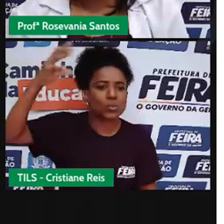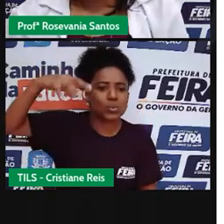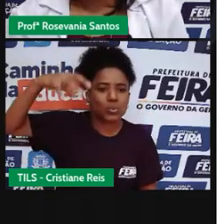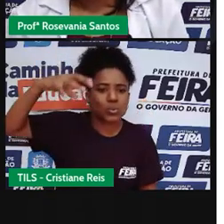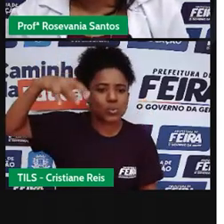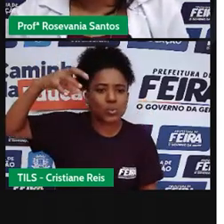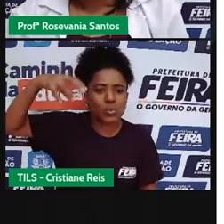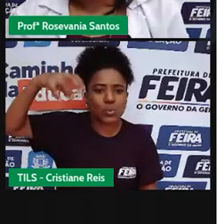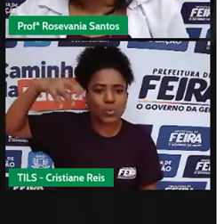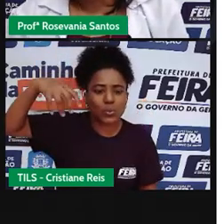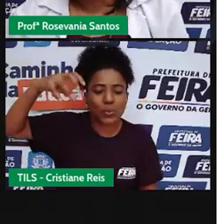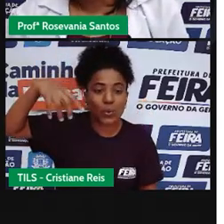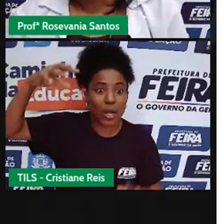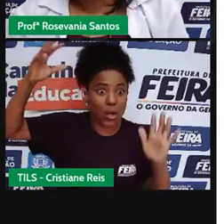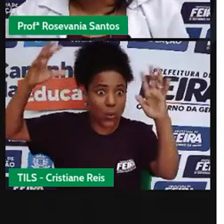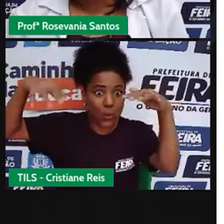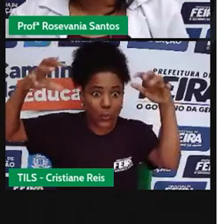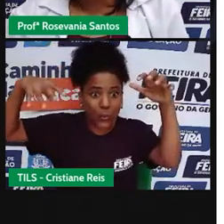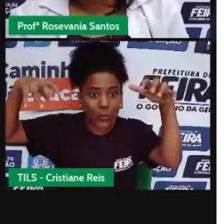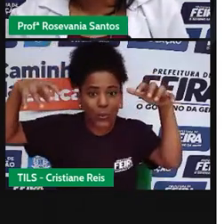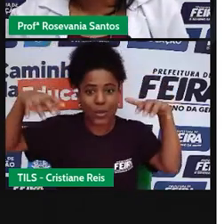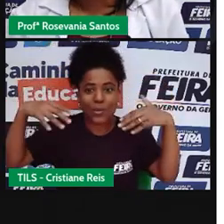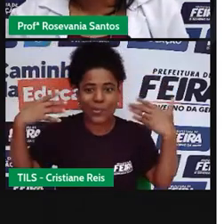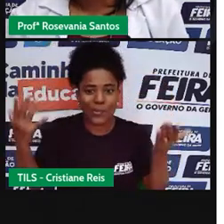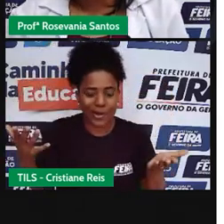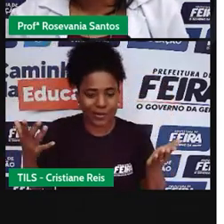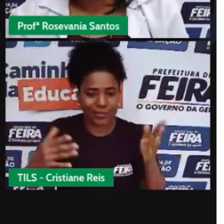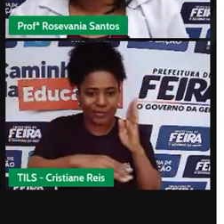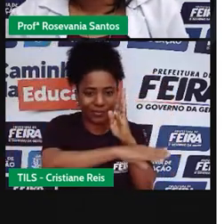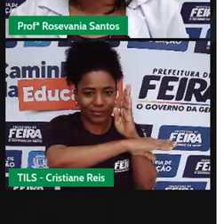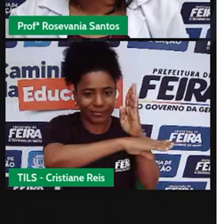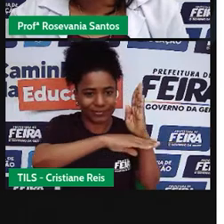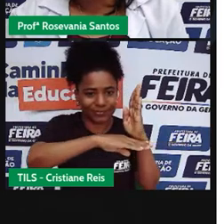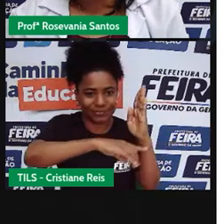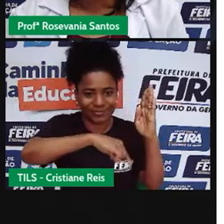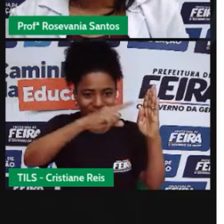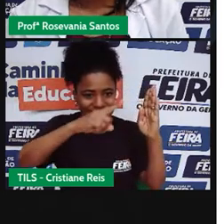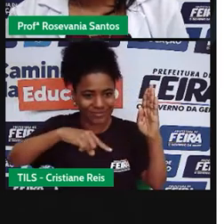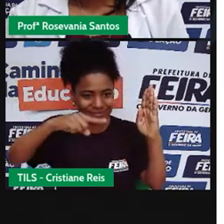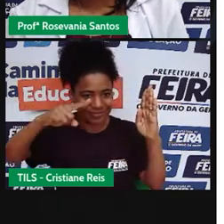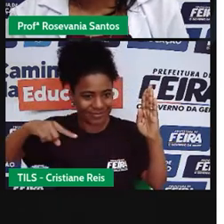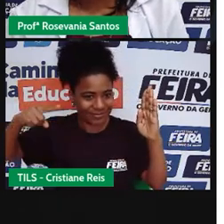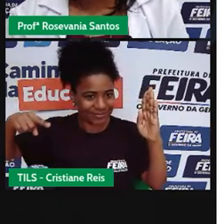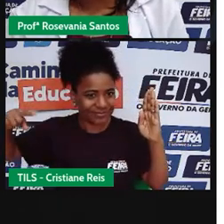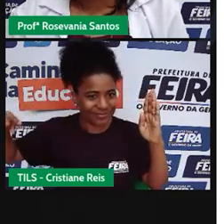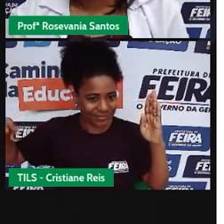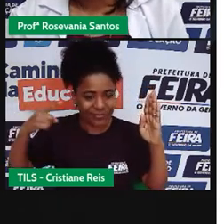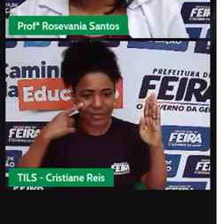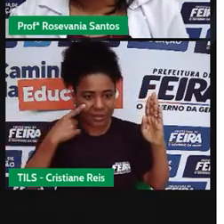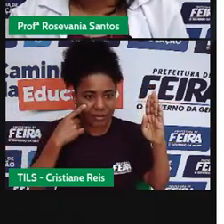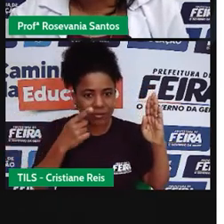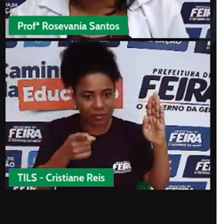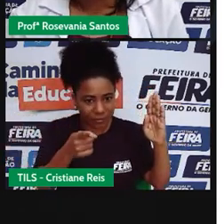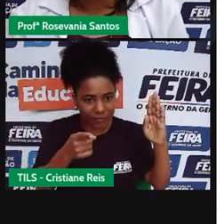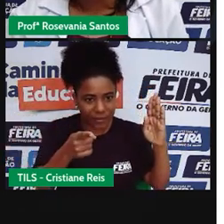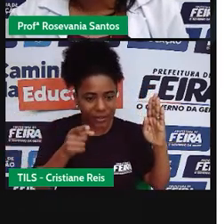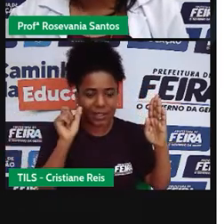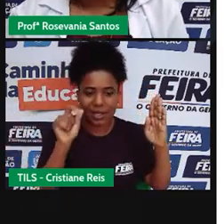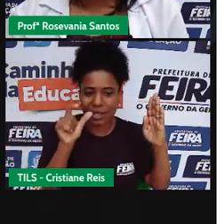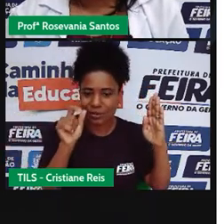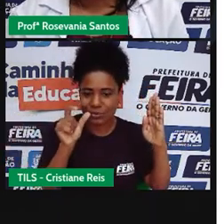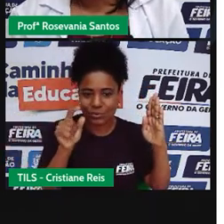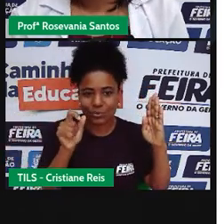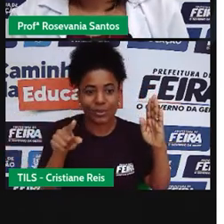aqui representado, né, pelas barrinhas, né, pelas colunas, pelo desenho, desculpa, pelas colunas, né, na cor